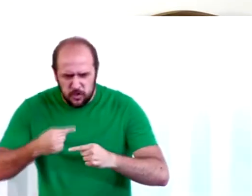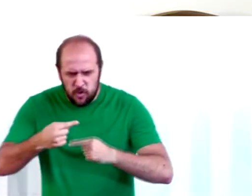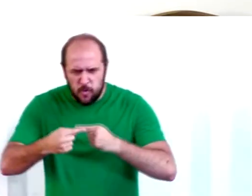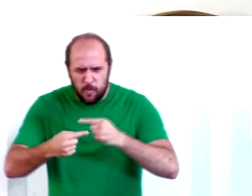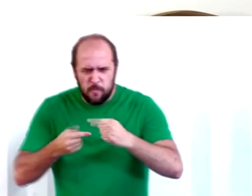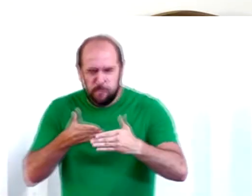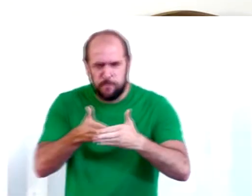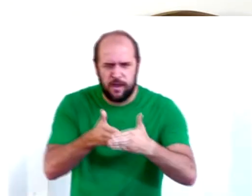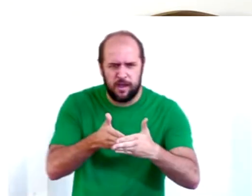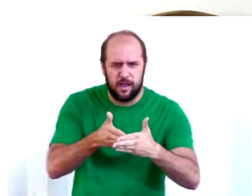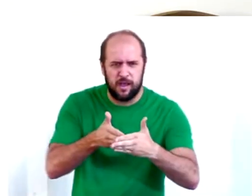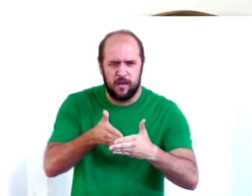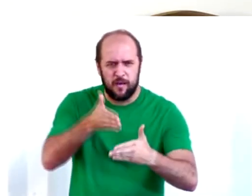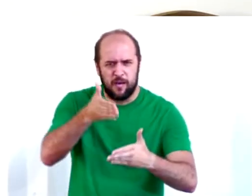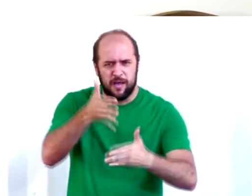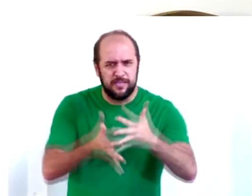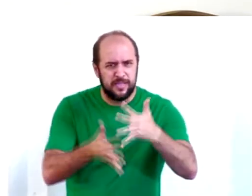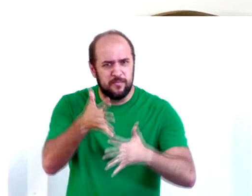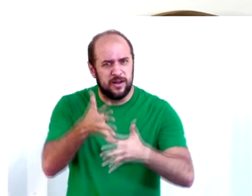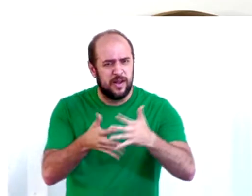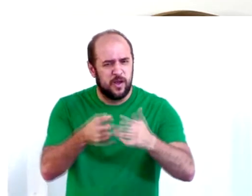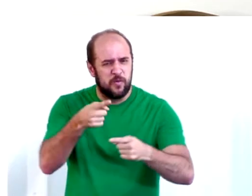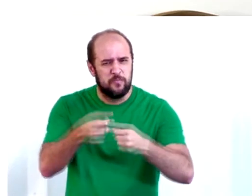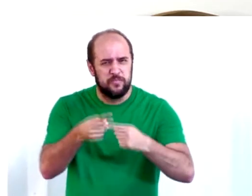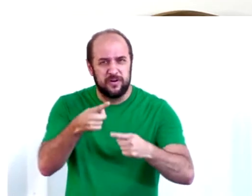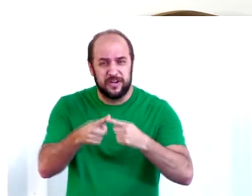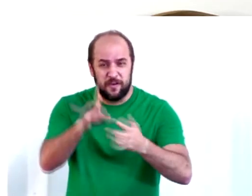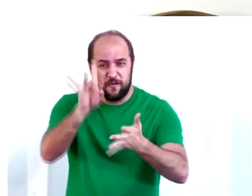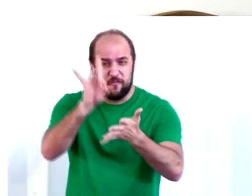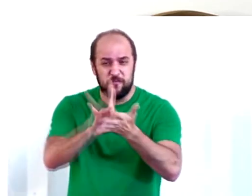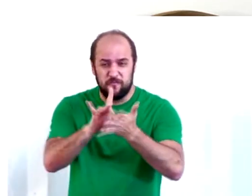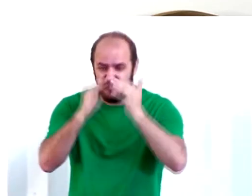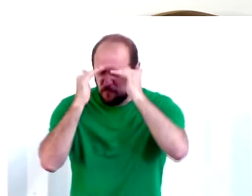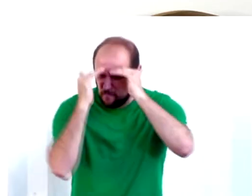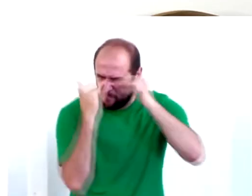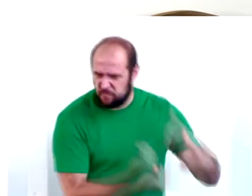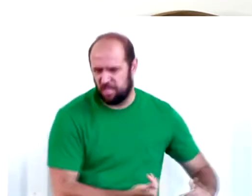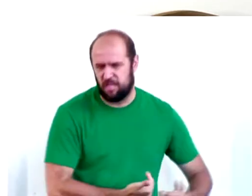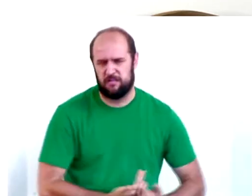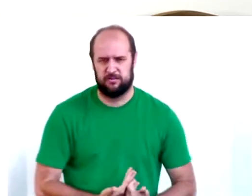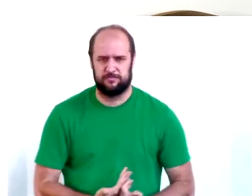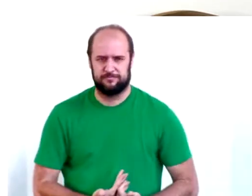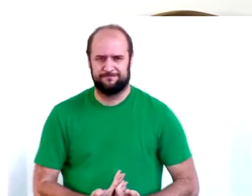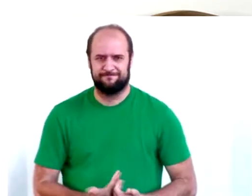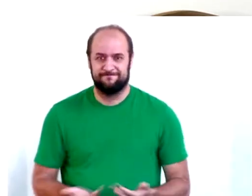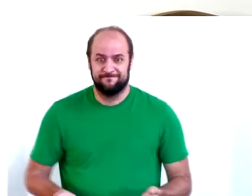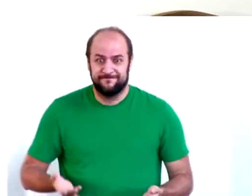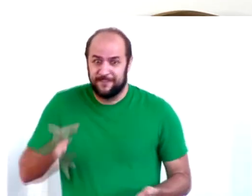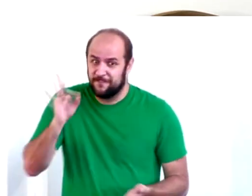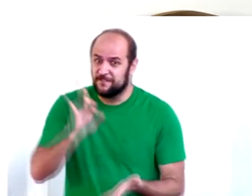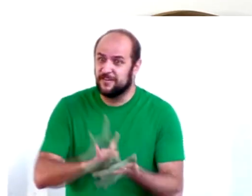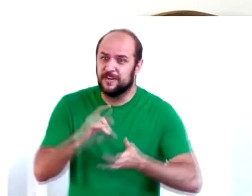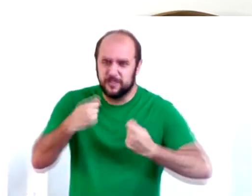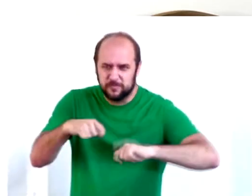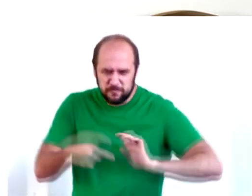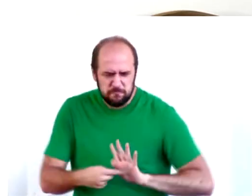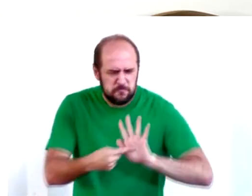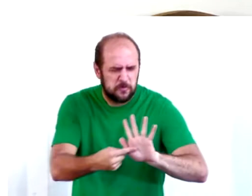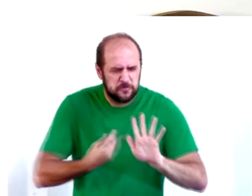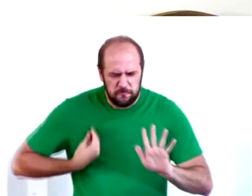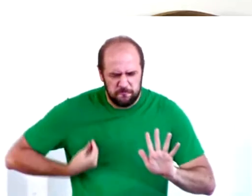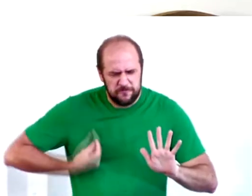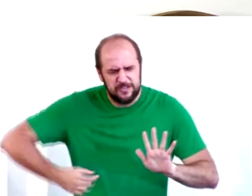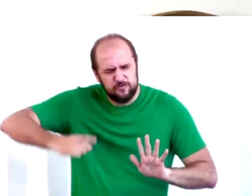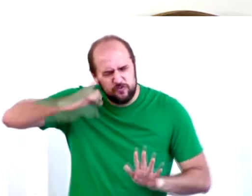à verdade? Verdade deve ser obedecida, a verdade deve ser mostrada na vida. Quando